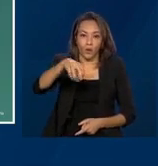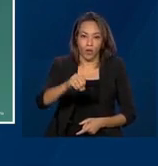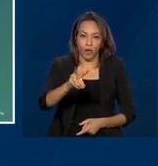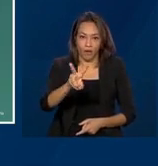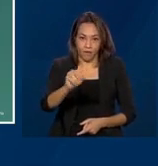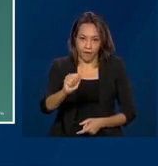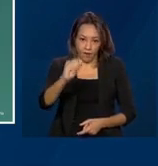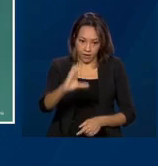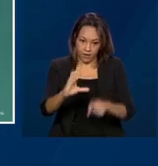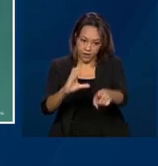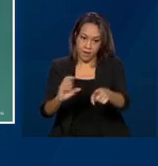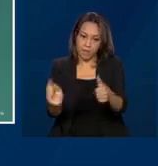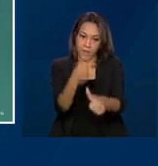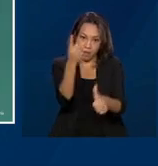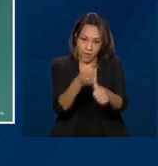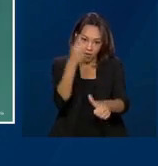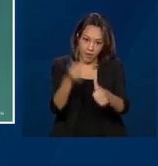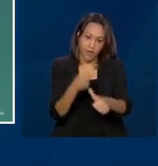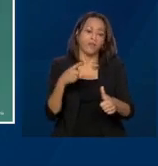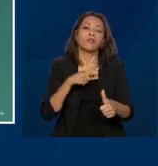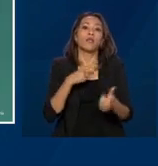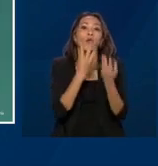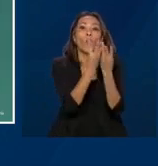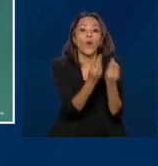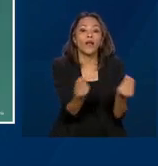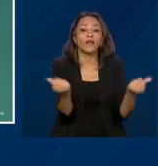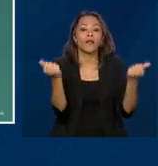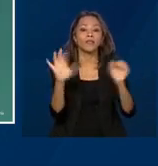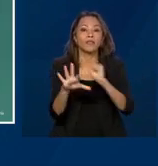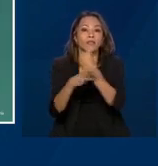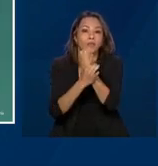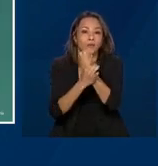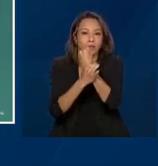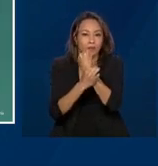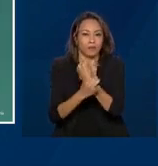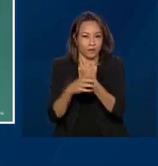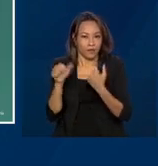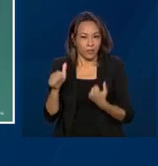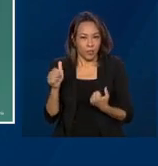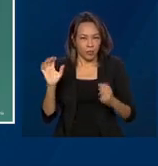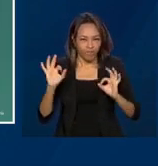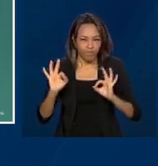da Gerência Geral de Medicamentos é focada em qualidade, segurança e eficácia.